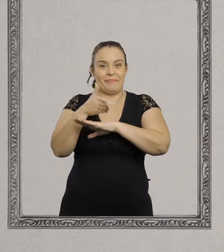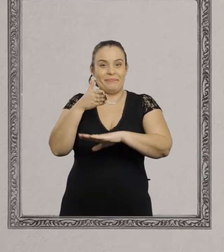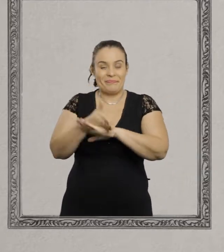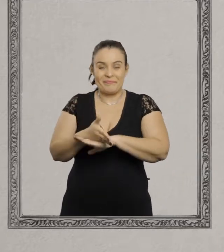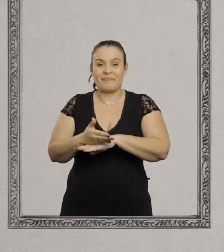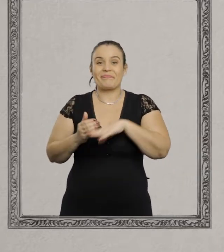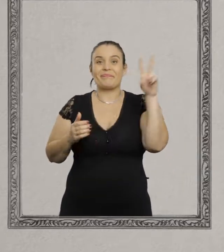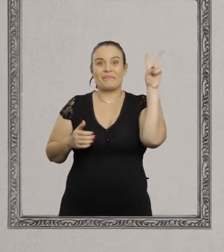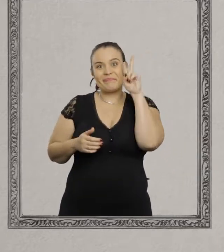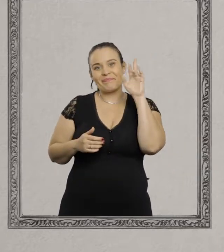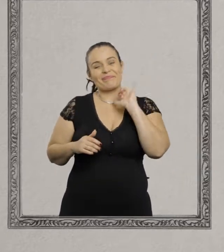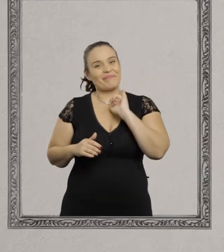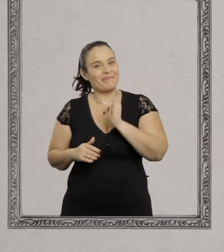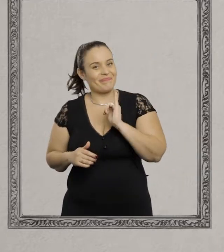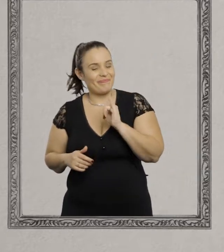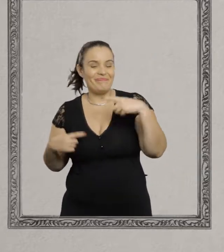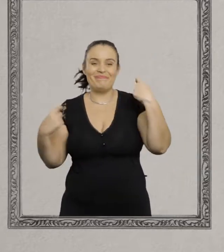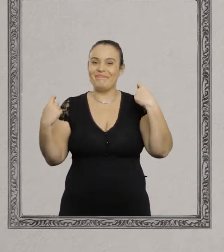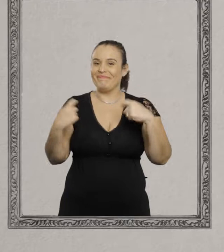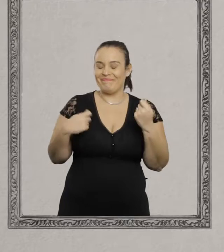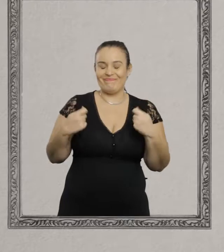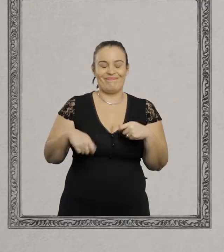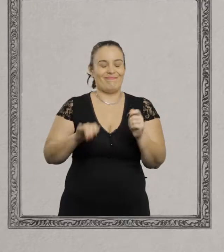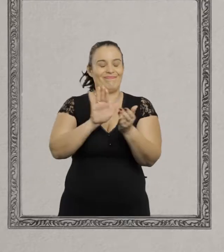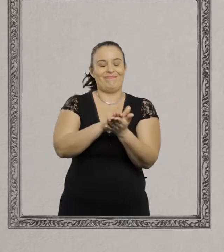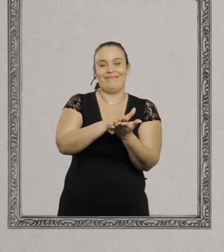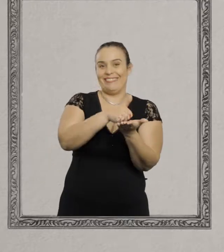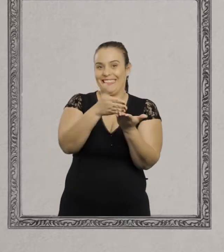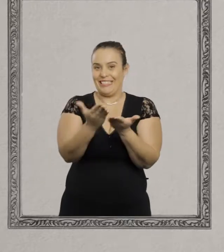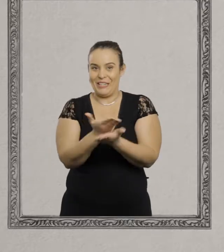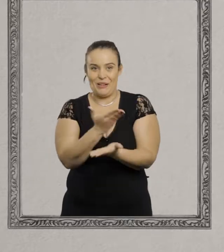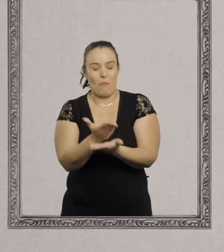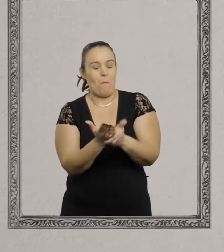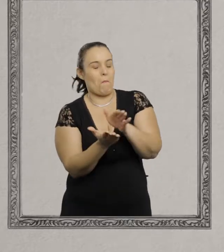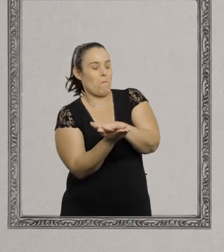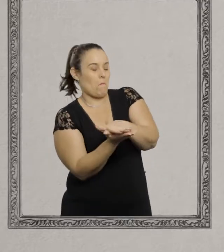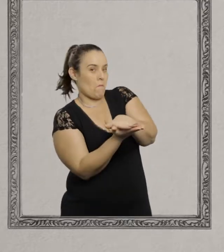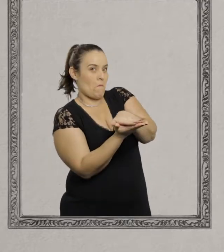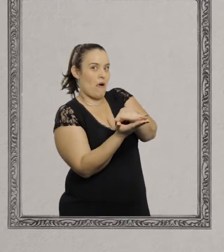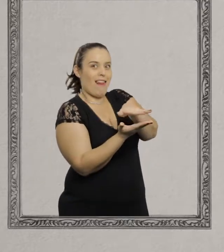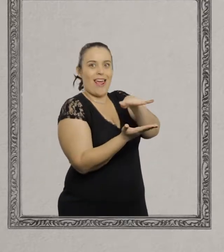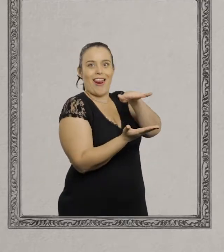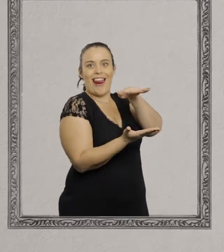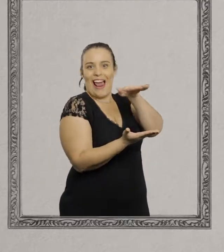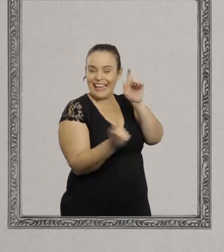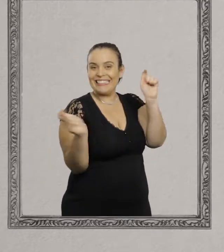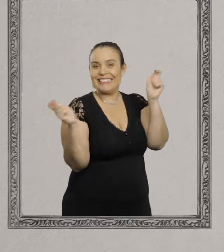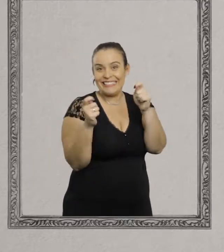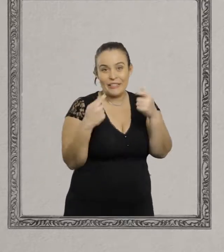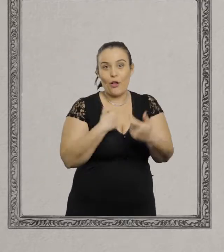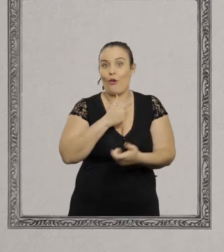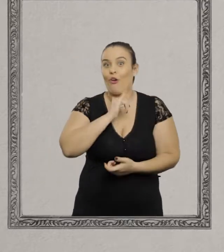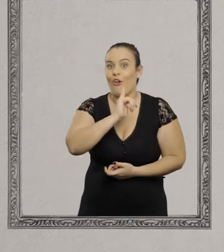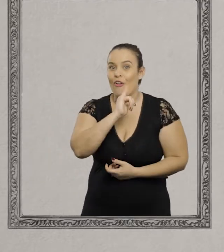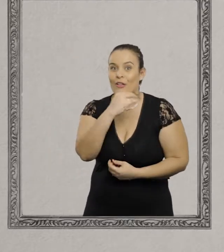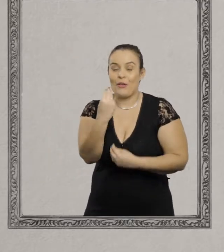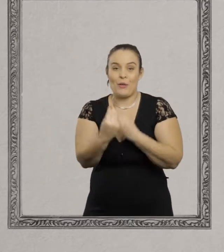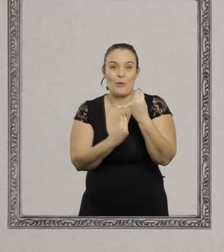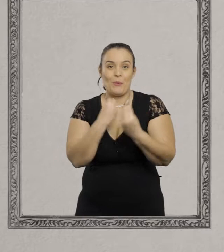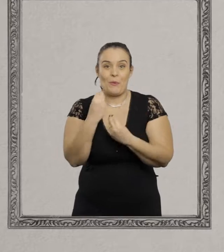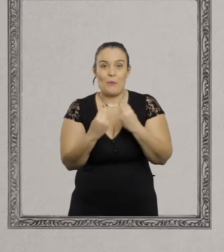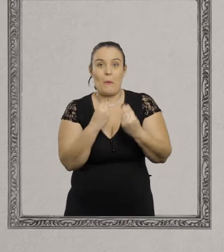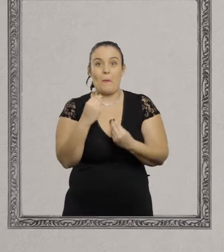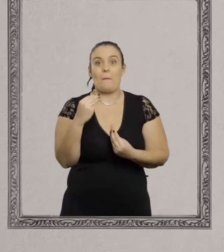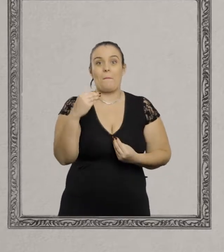Ela participava dessas aventuras. Para contar todas as aventuras, seria preciso um livro muito grande.